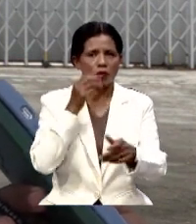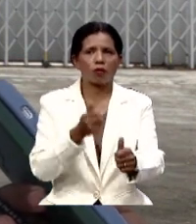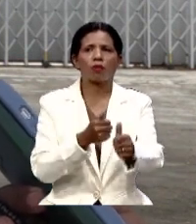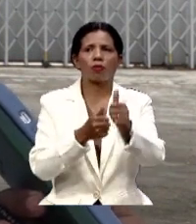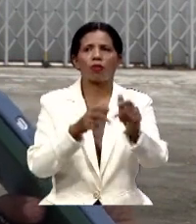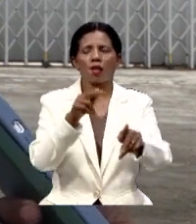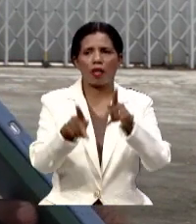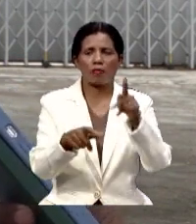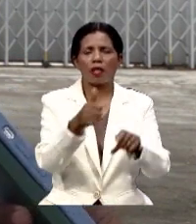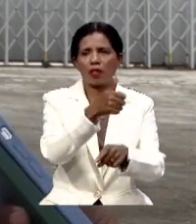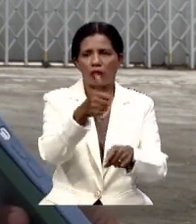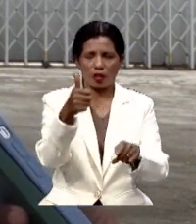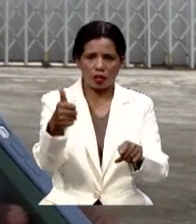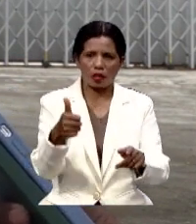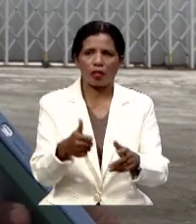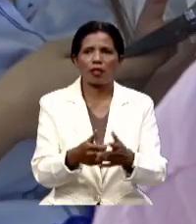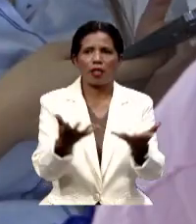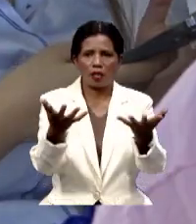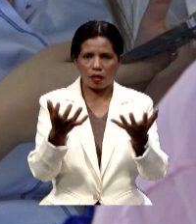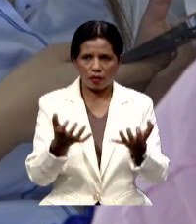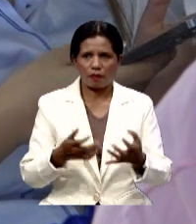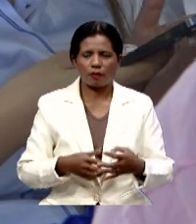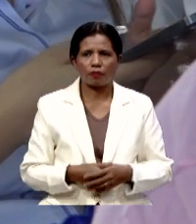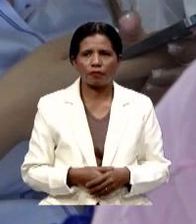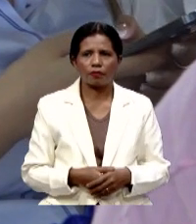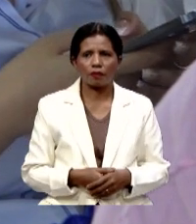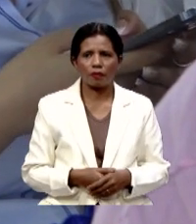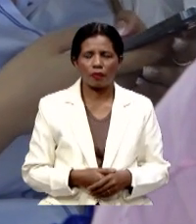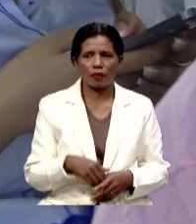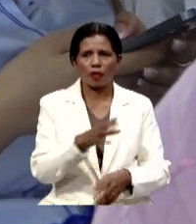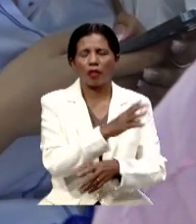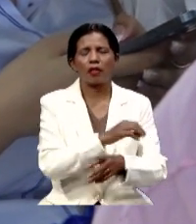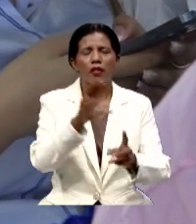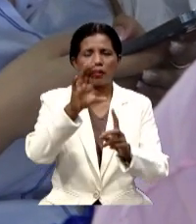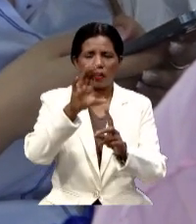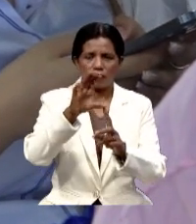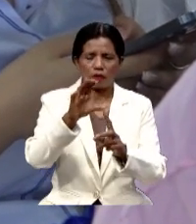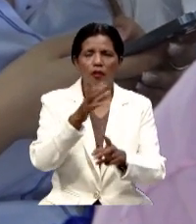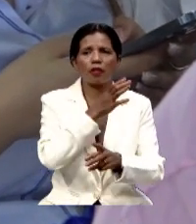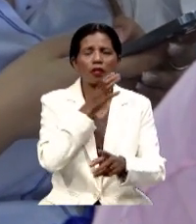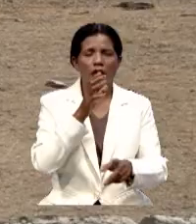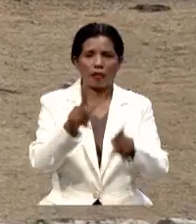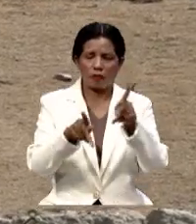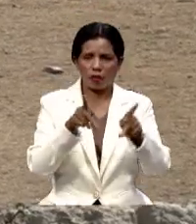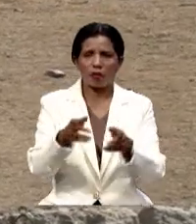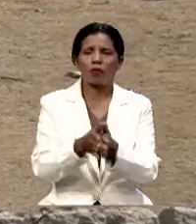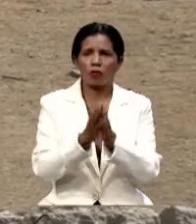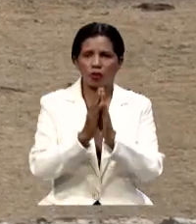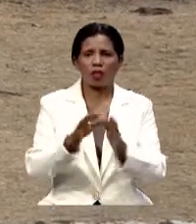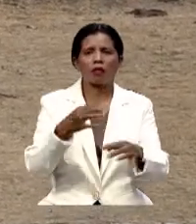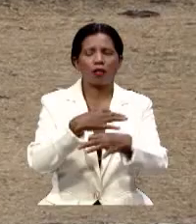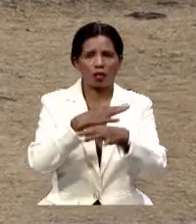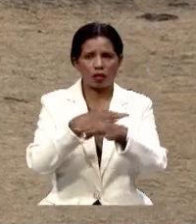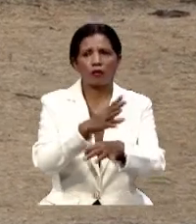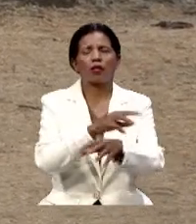ema ide ninia hakarak. Autoridade local maabat no Ailili husu atu hadia irrigação